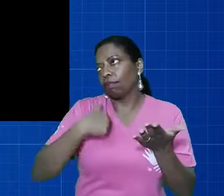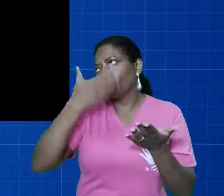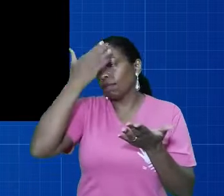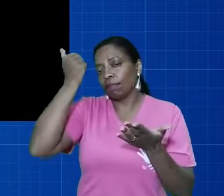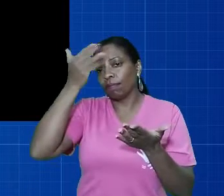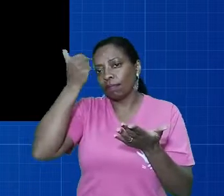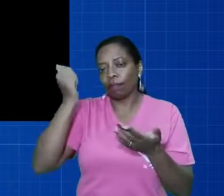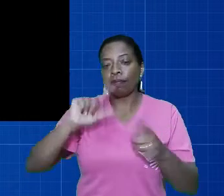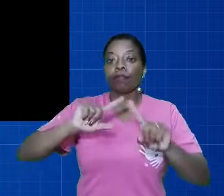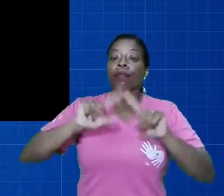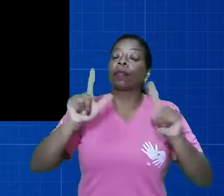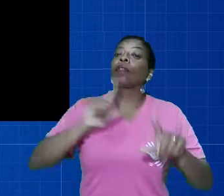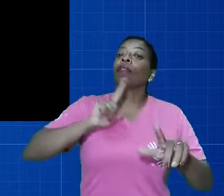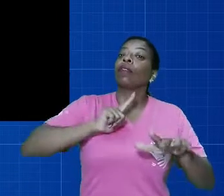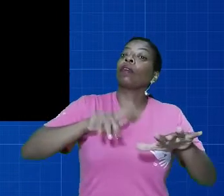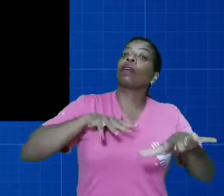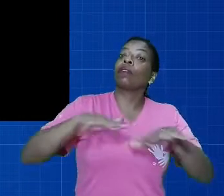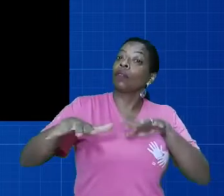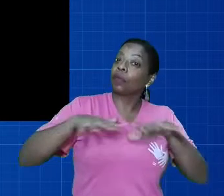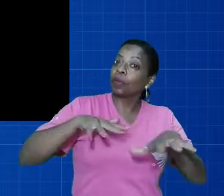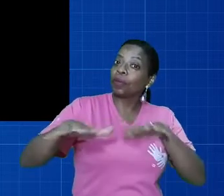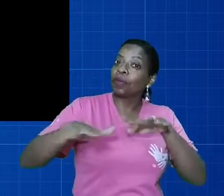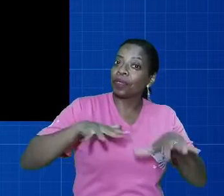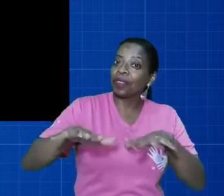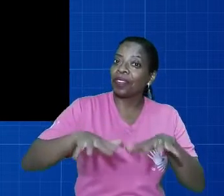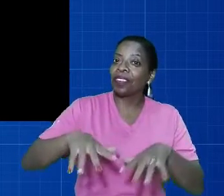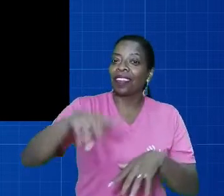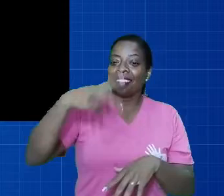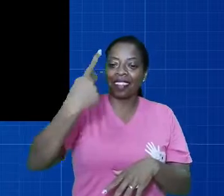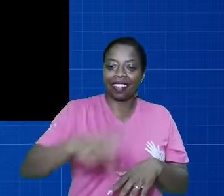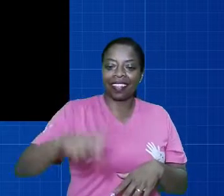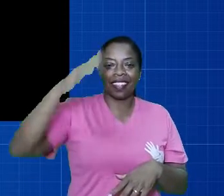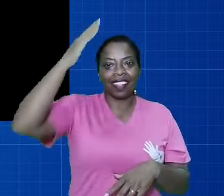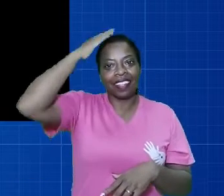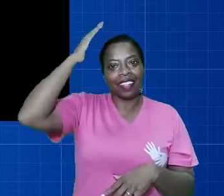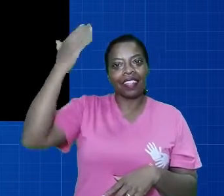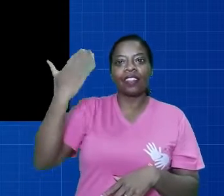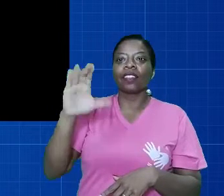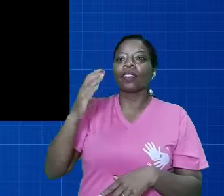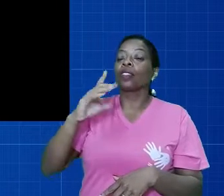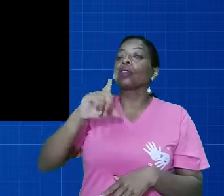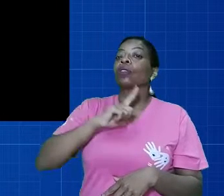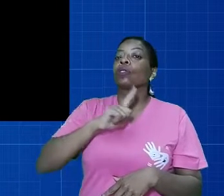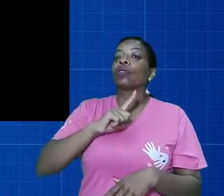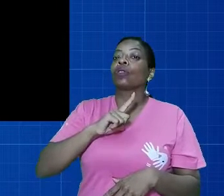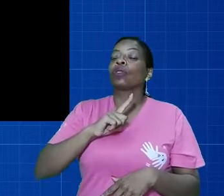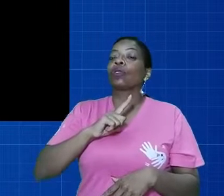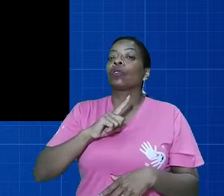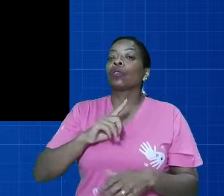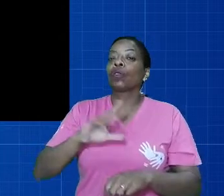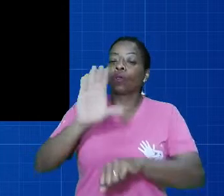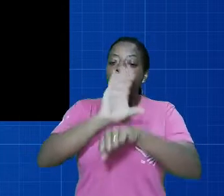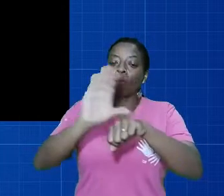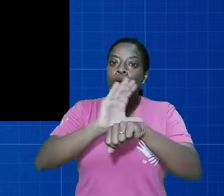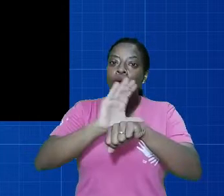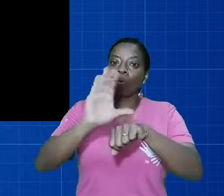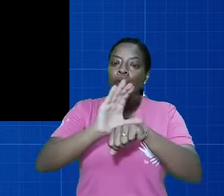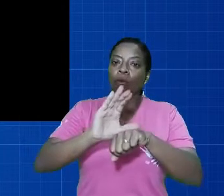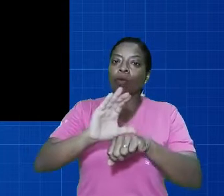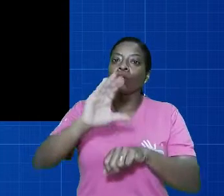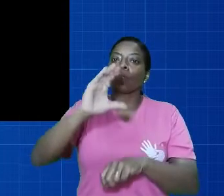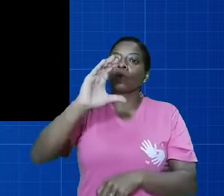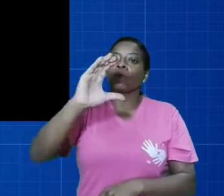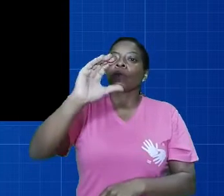gente teve um movimento, existiu aqui em Curitiba, por exemplo, um curso chamado CAP, que era Curso de Artes Plásticas